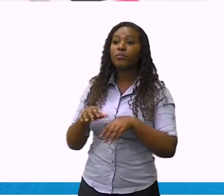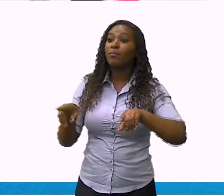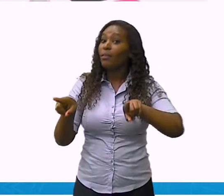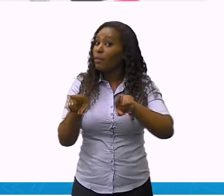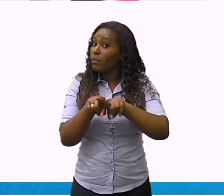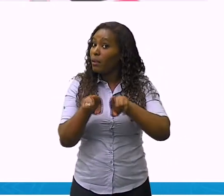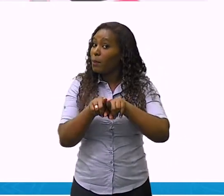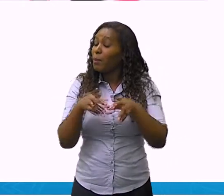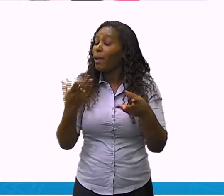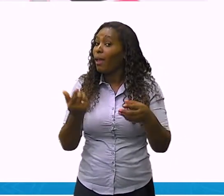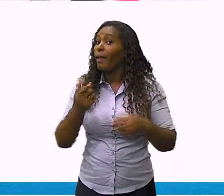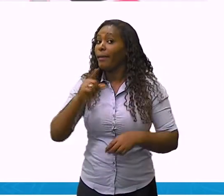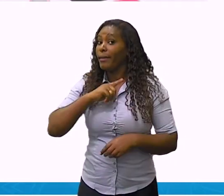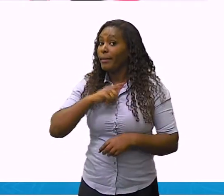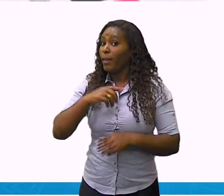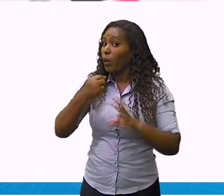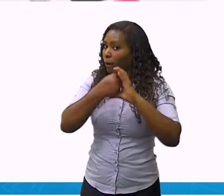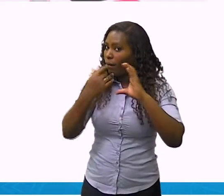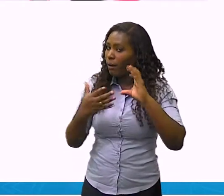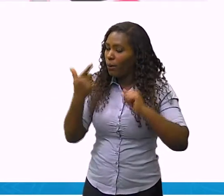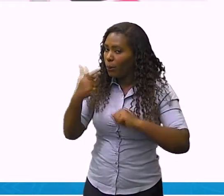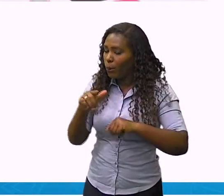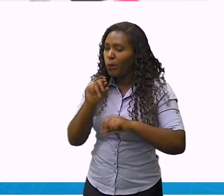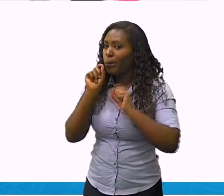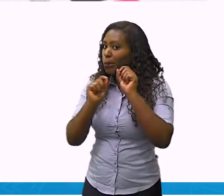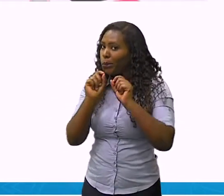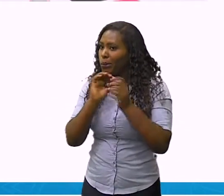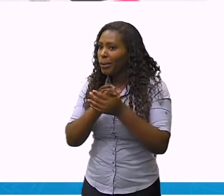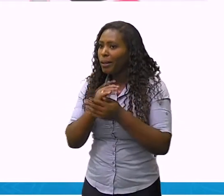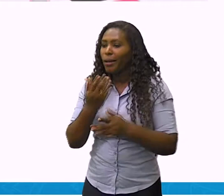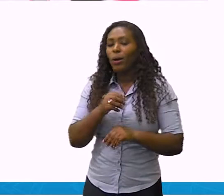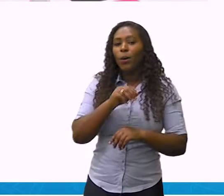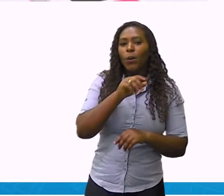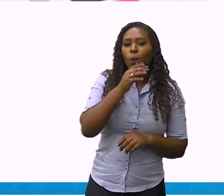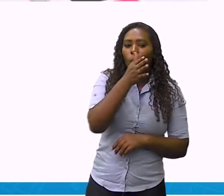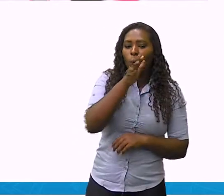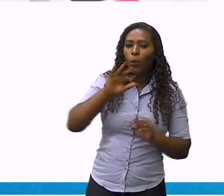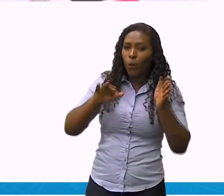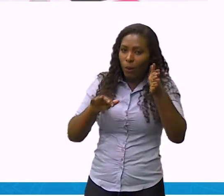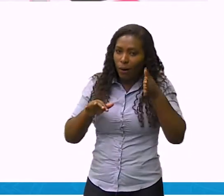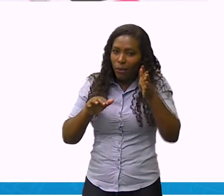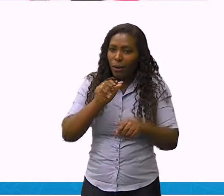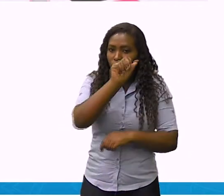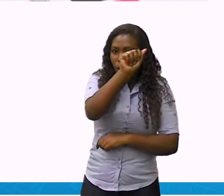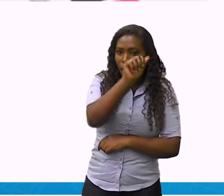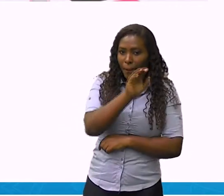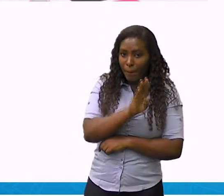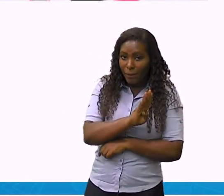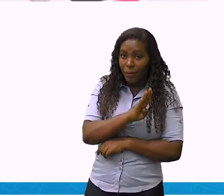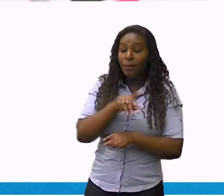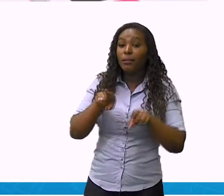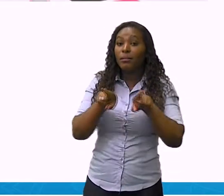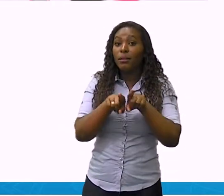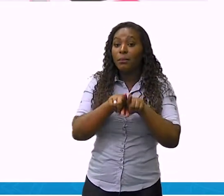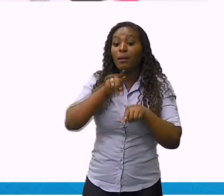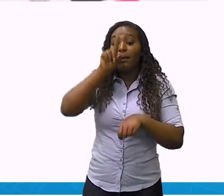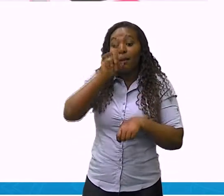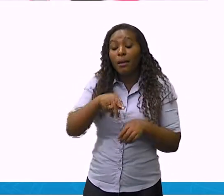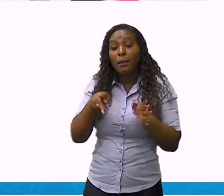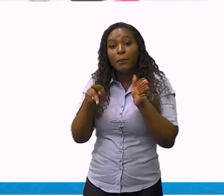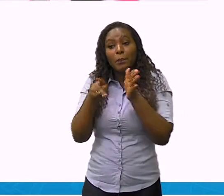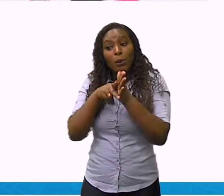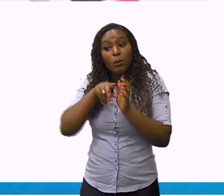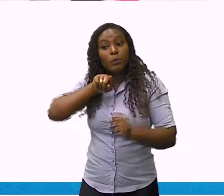o lado AB, este lado AB, ele vai pertencer também aos 2 triângulos. Então, eu tenho